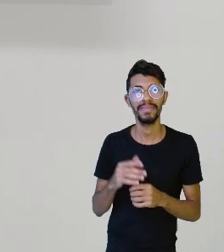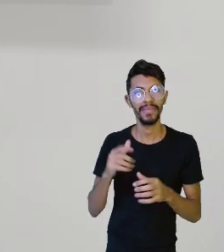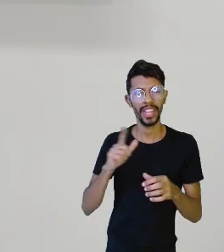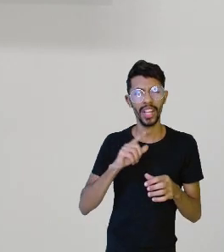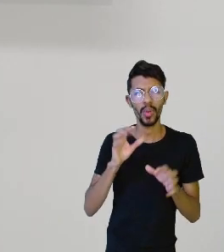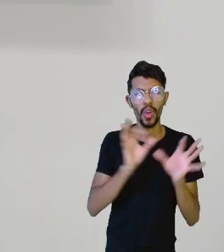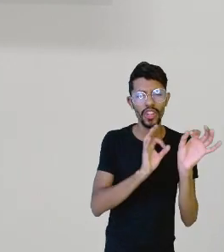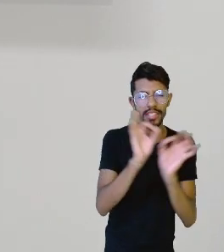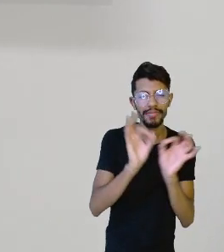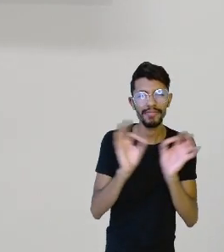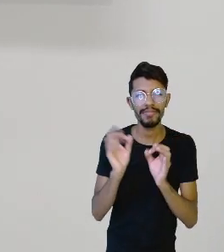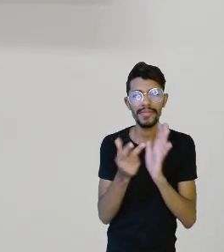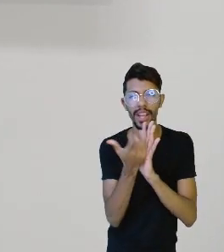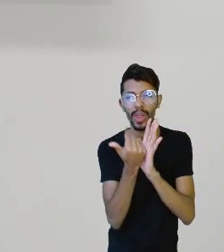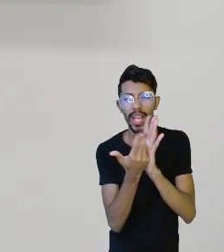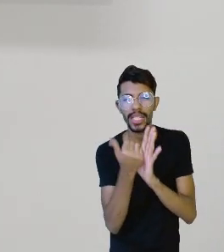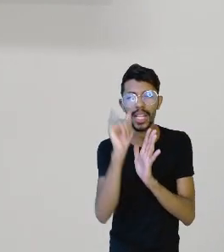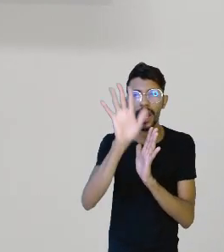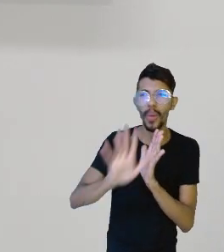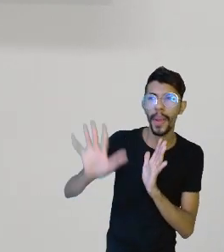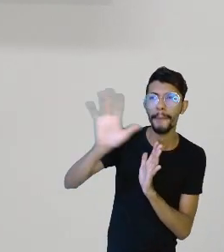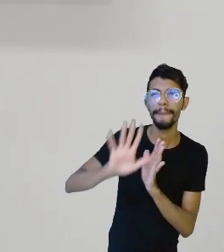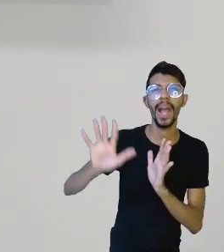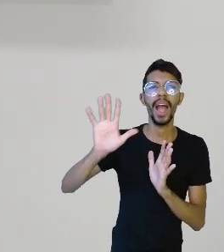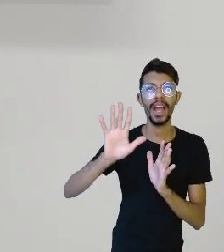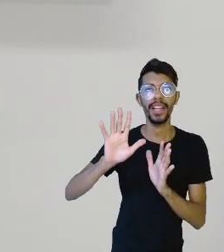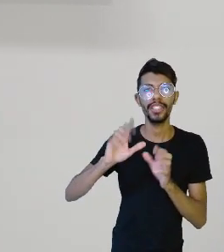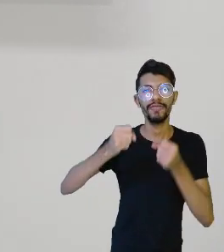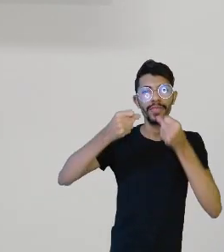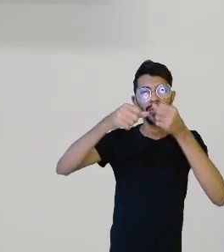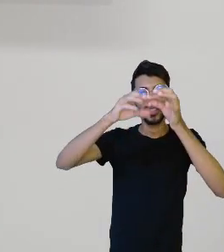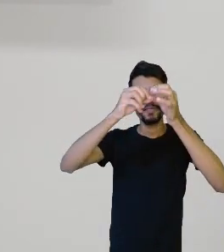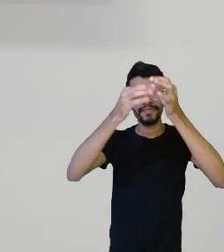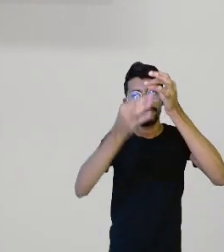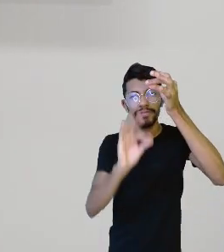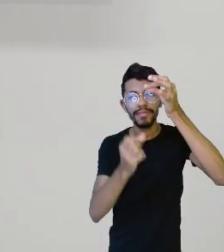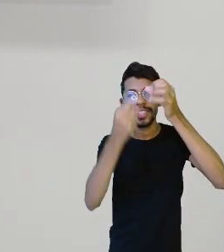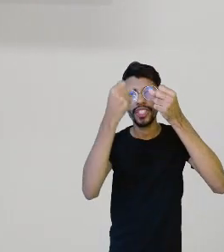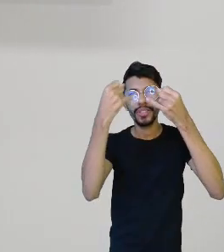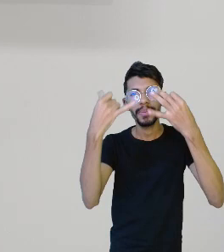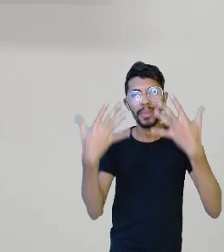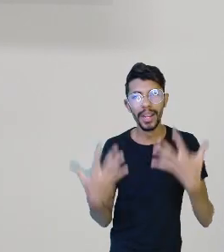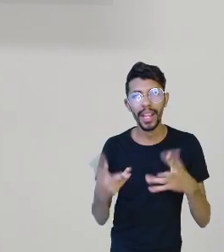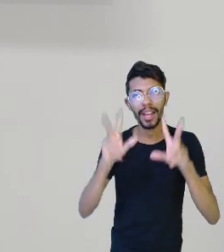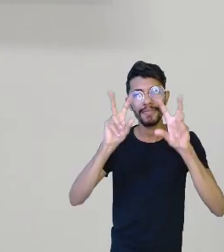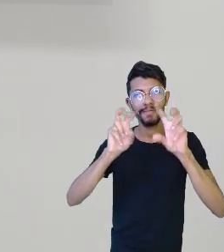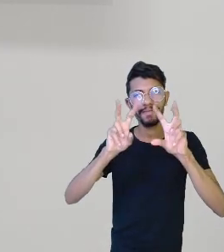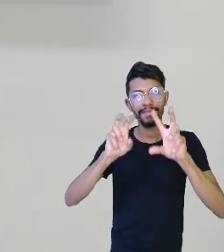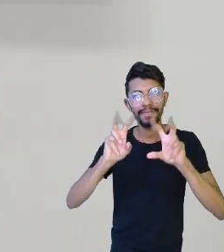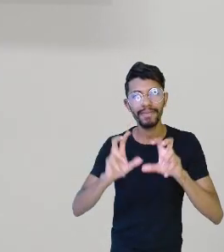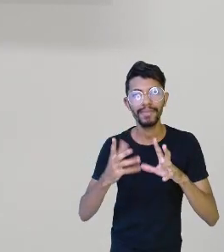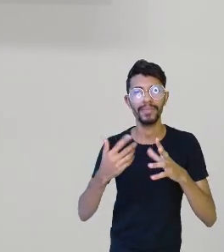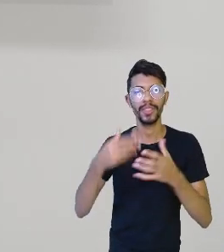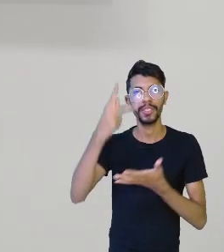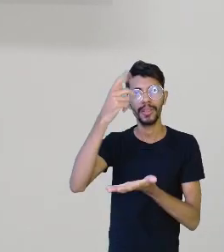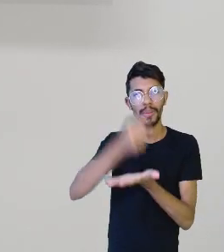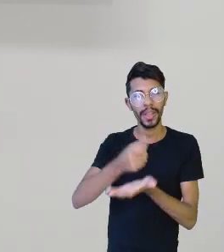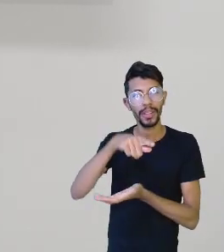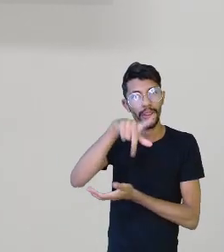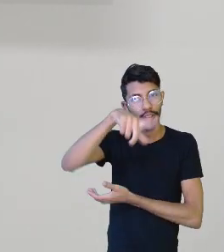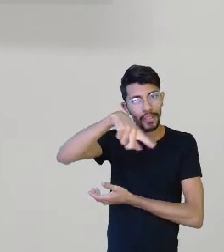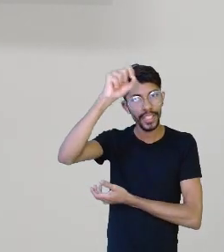decoração legal, um desenho com figuras, com explicações sobre aquele determinado patrimônio que você